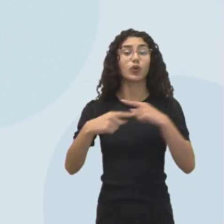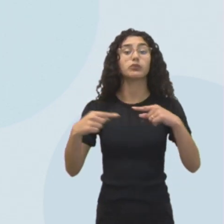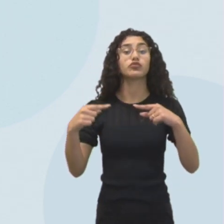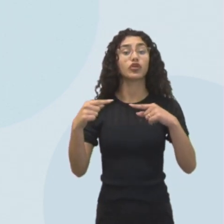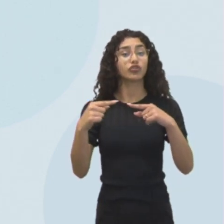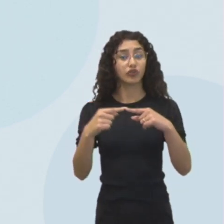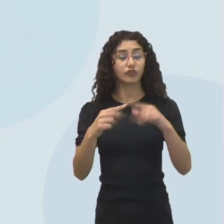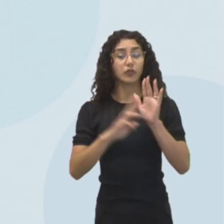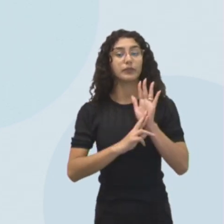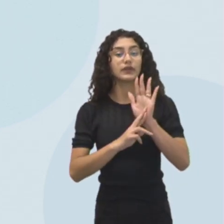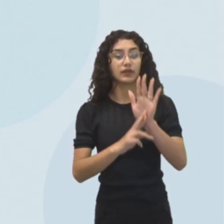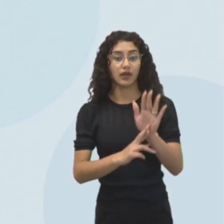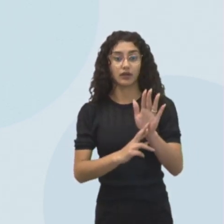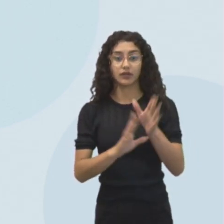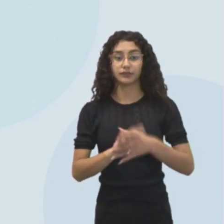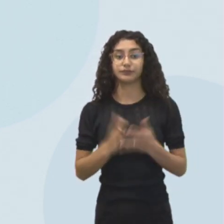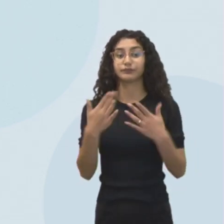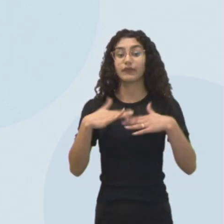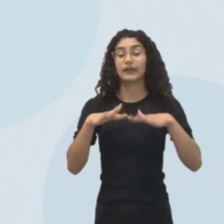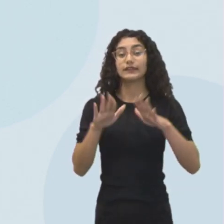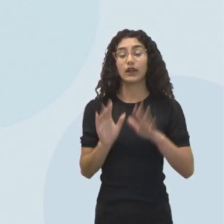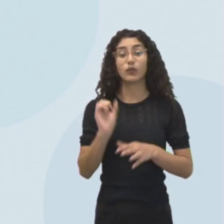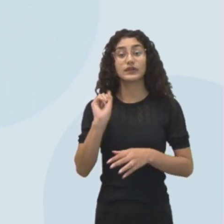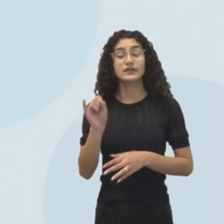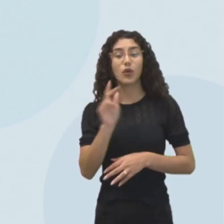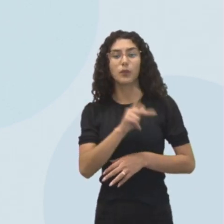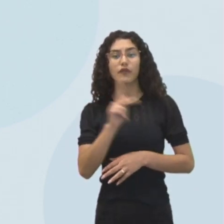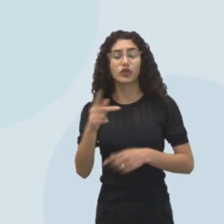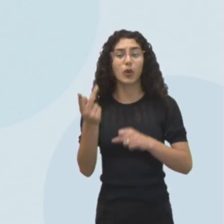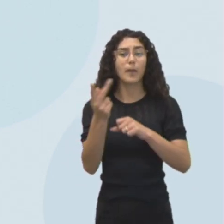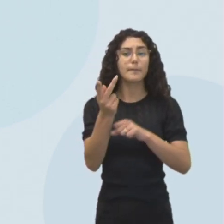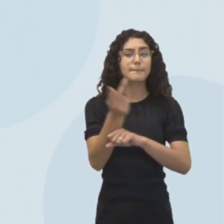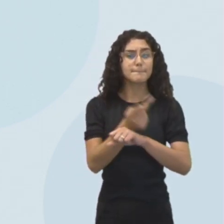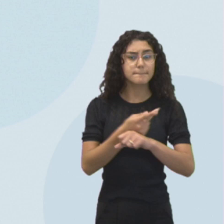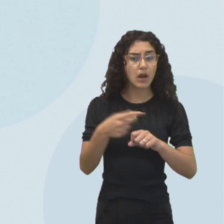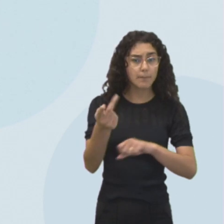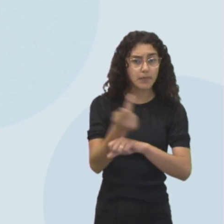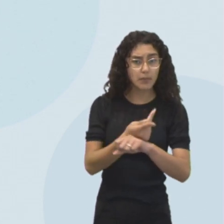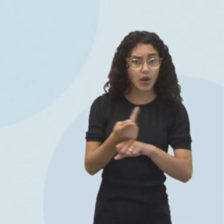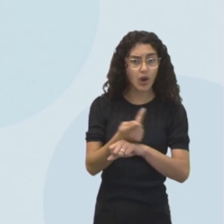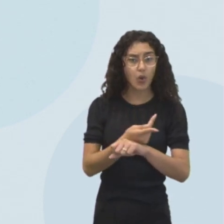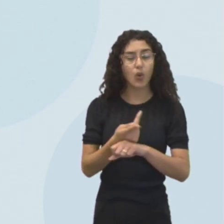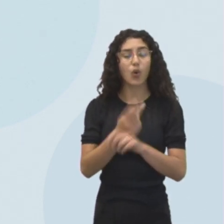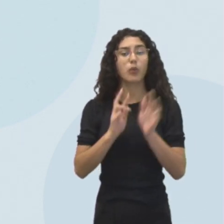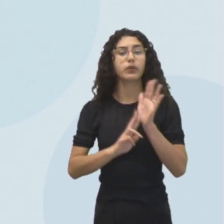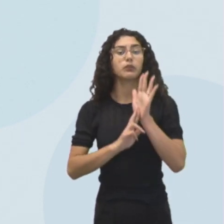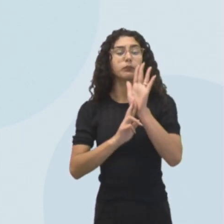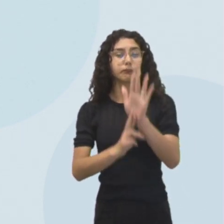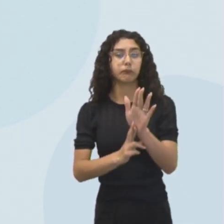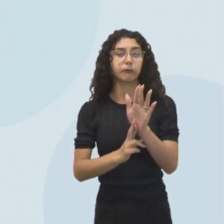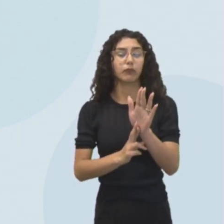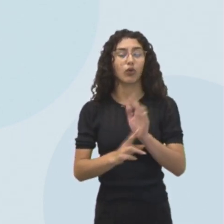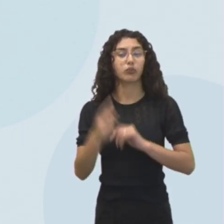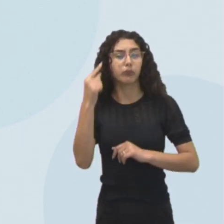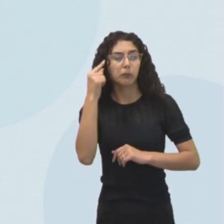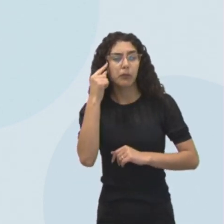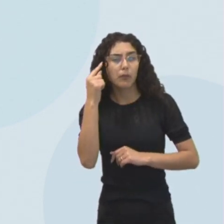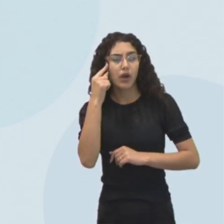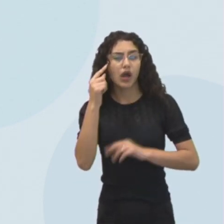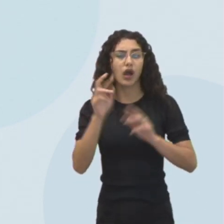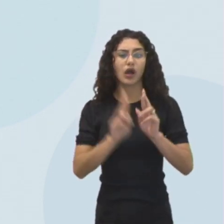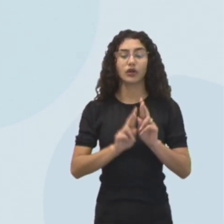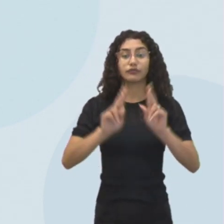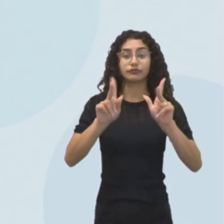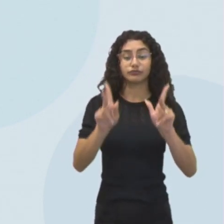ele quer representar. Então, se o professor busca um vídeo que demonstra uma neutralidade diante de